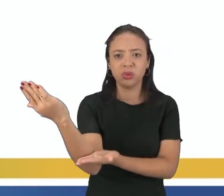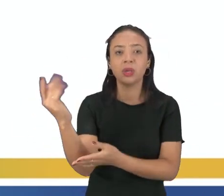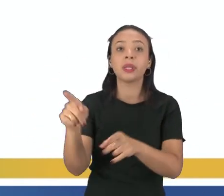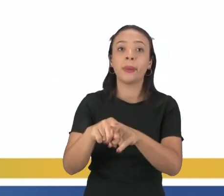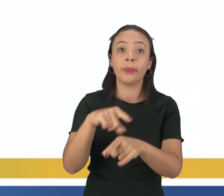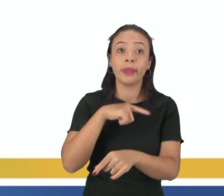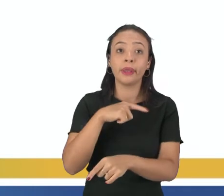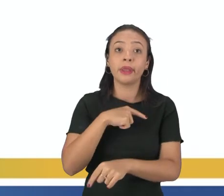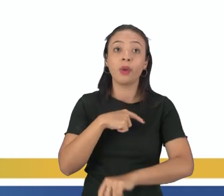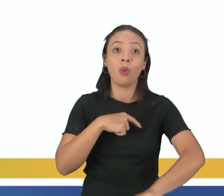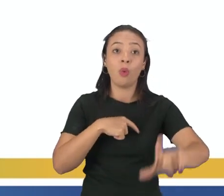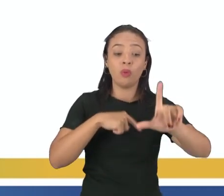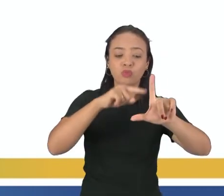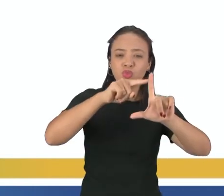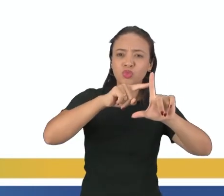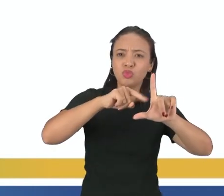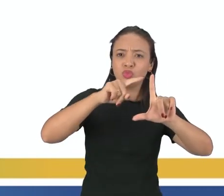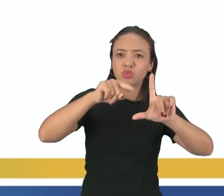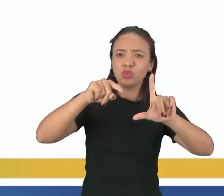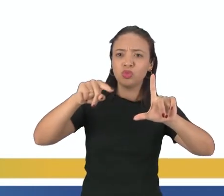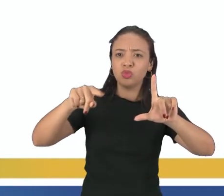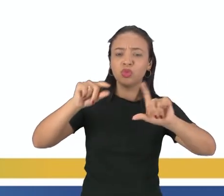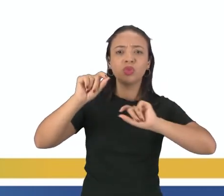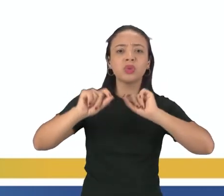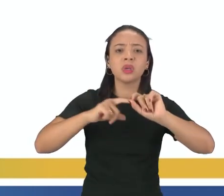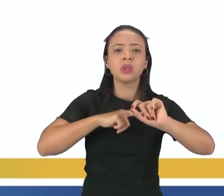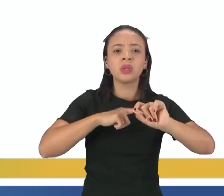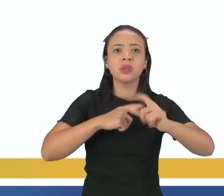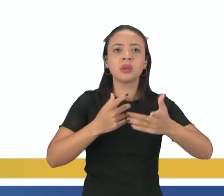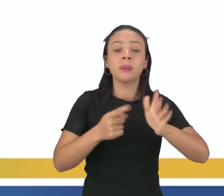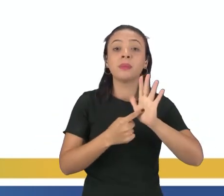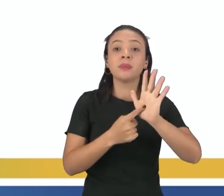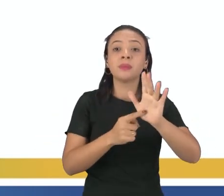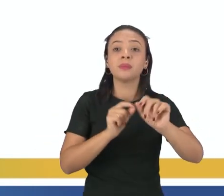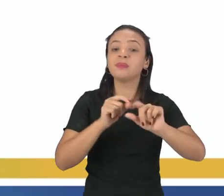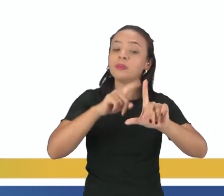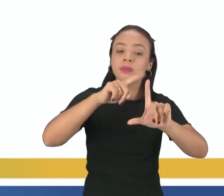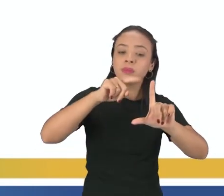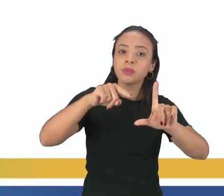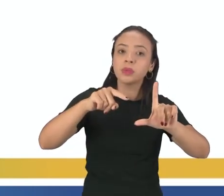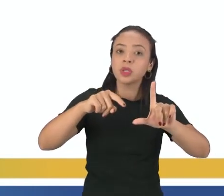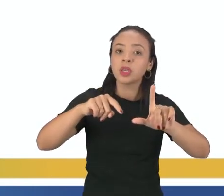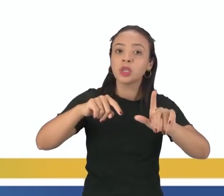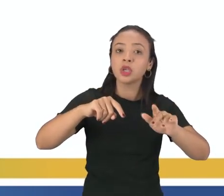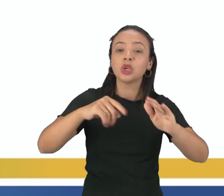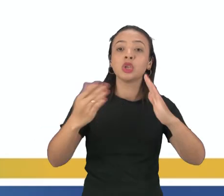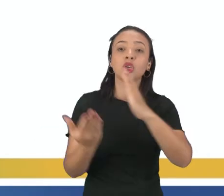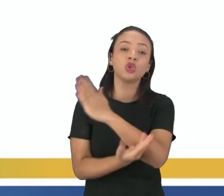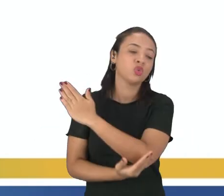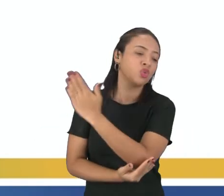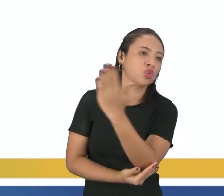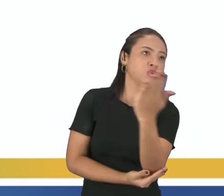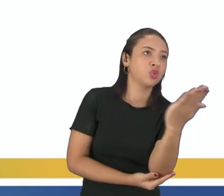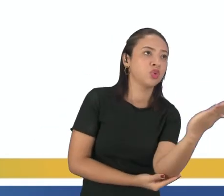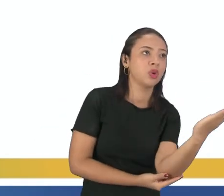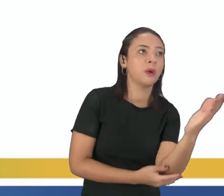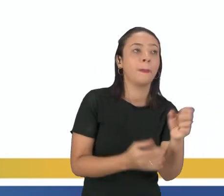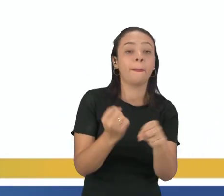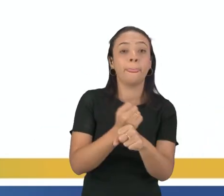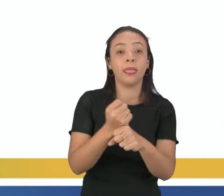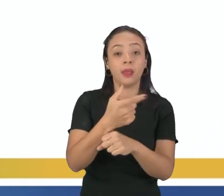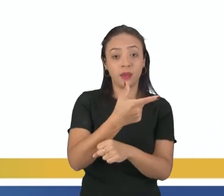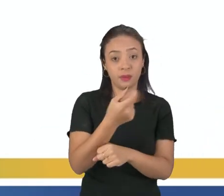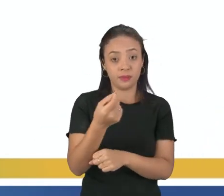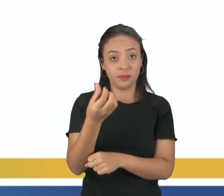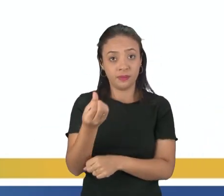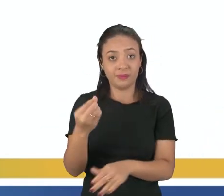ou gráfico de linhas. O que esse gráfico está me apresentando? Ele está me apresentando o desmatamento na Amazônia Legal de 2006